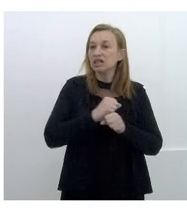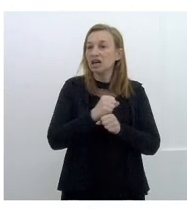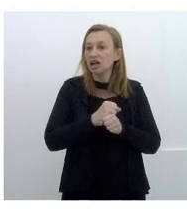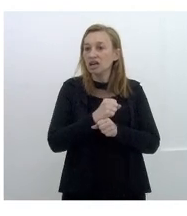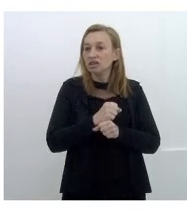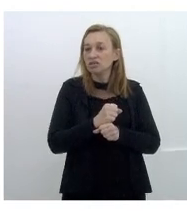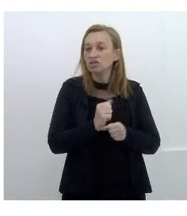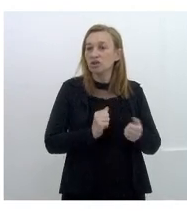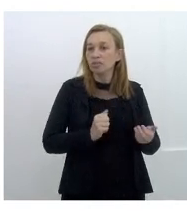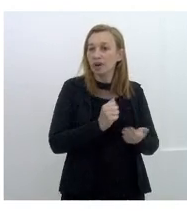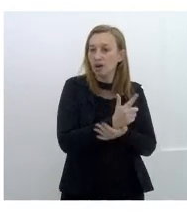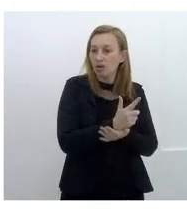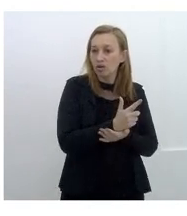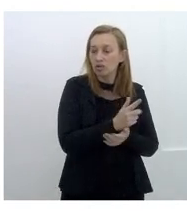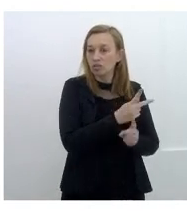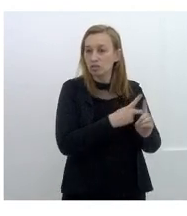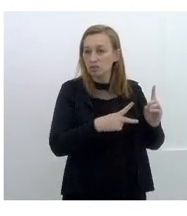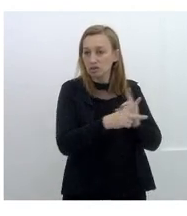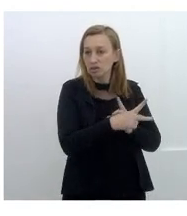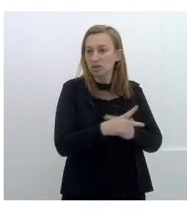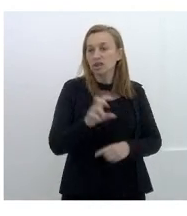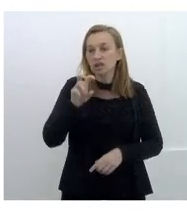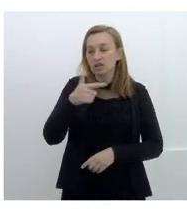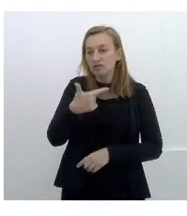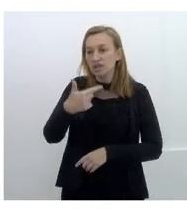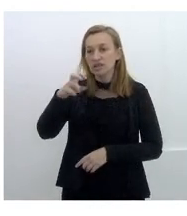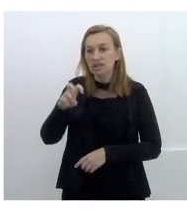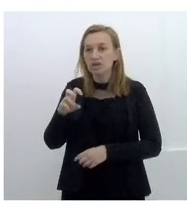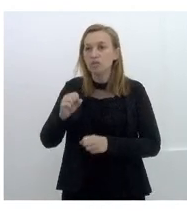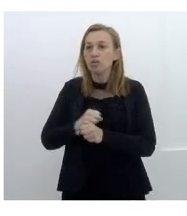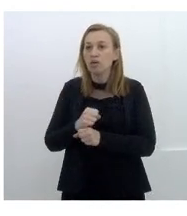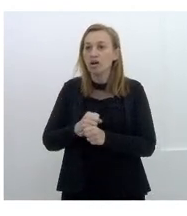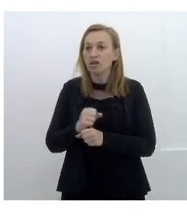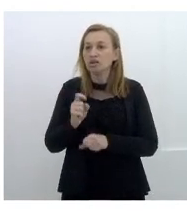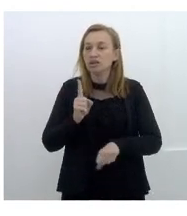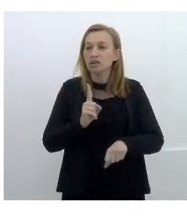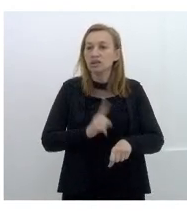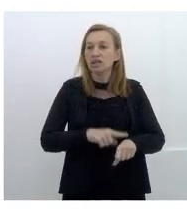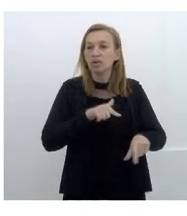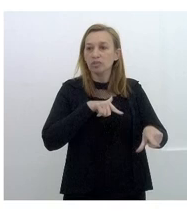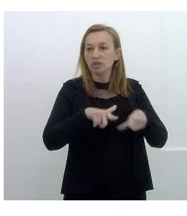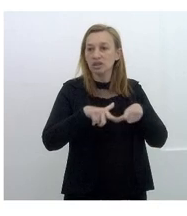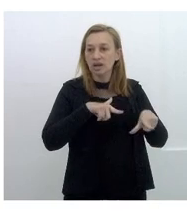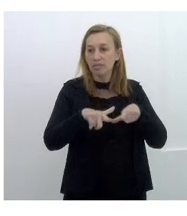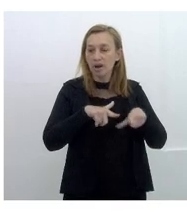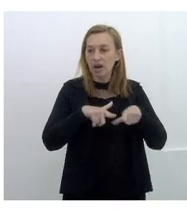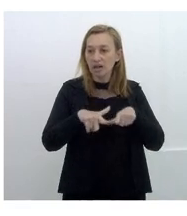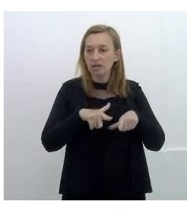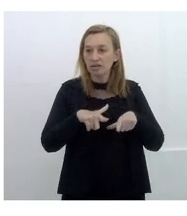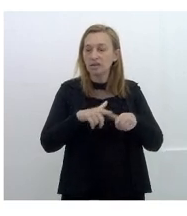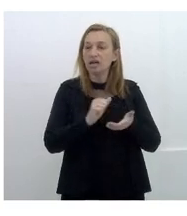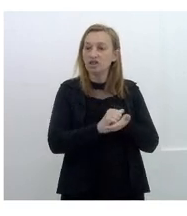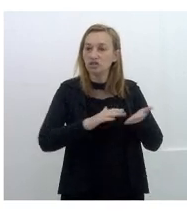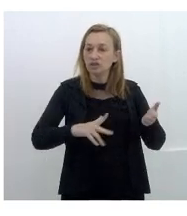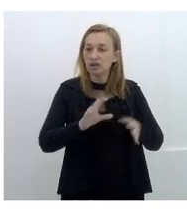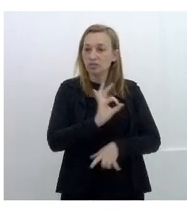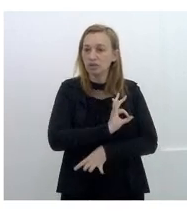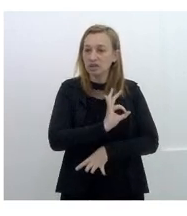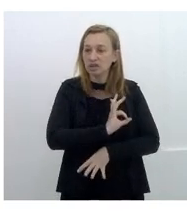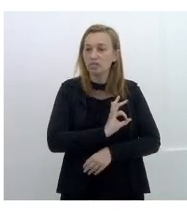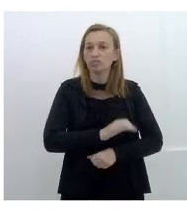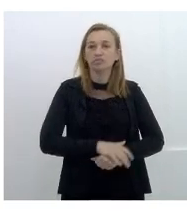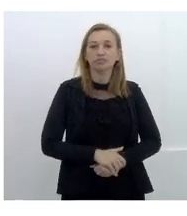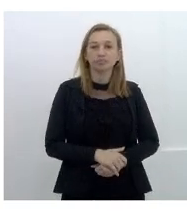anos de contribuição e 25 anos de tempo de serviço em atividade policial